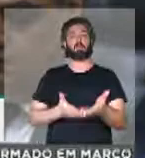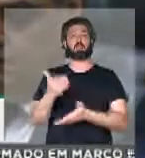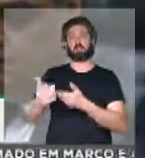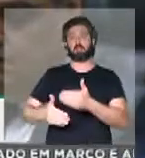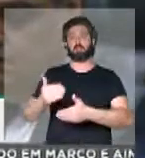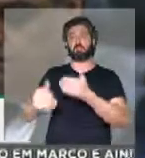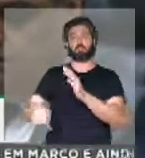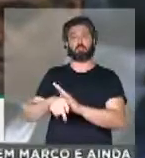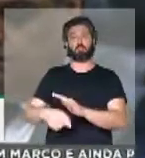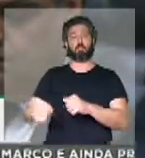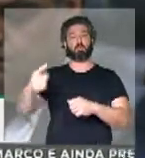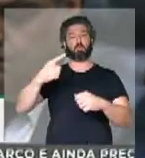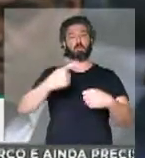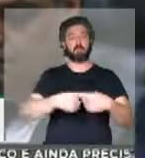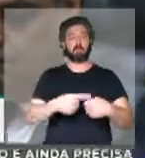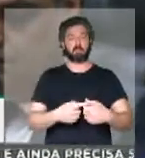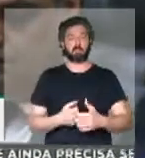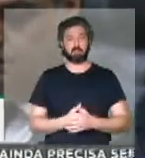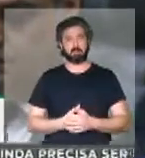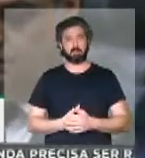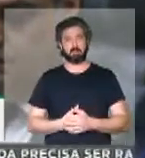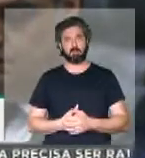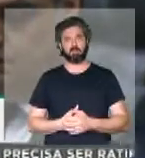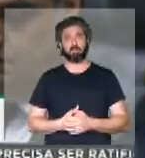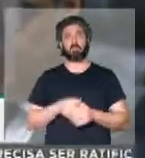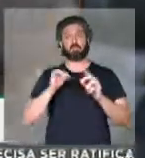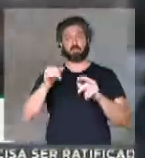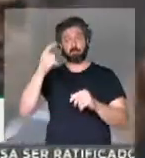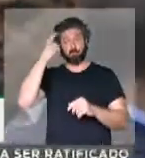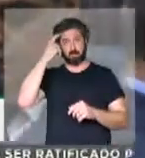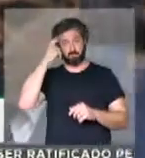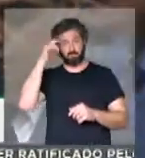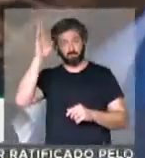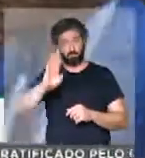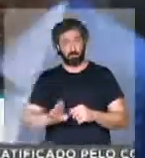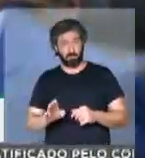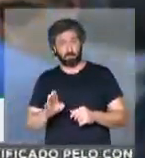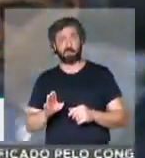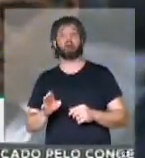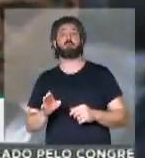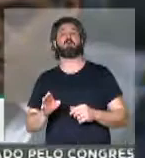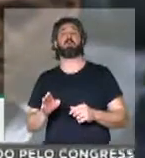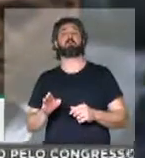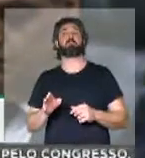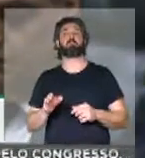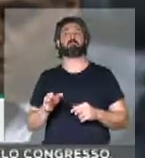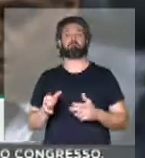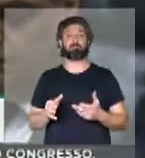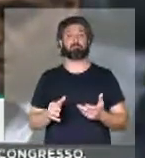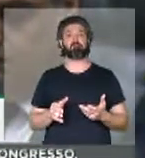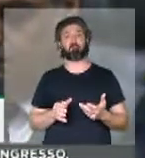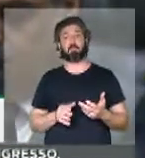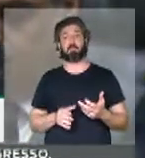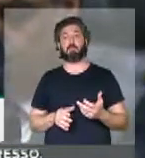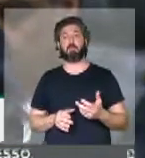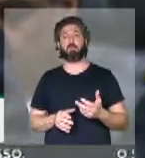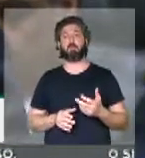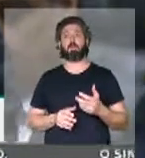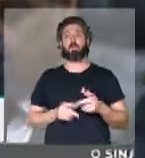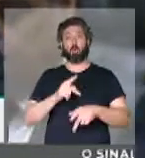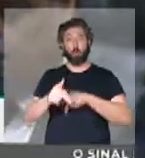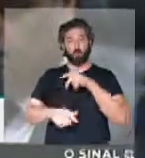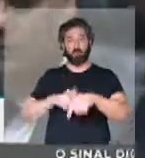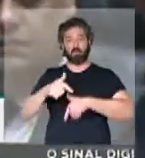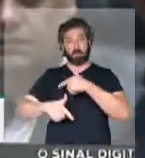índice de desenvolvimento urbano. Em outro ângulo, senhor presidente, o Brasil, ele tem no seu